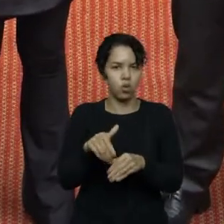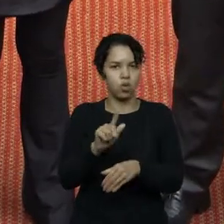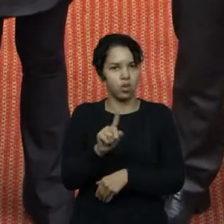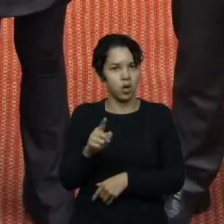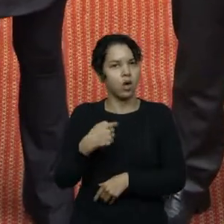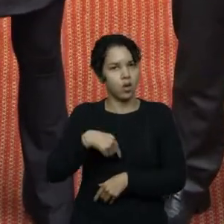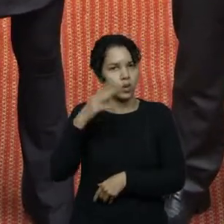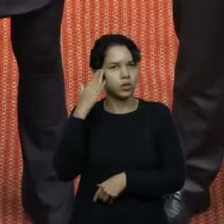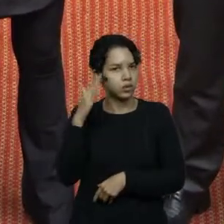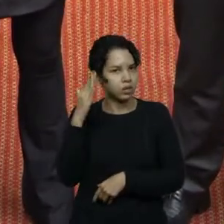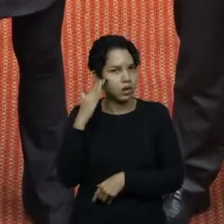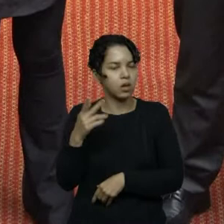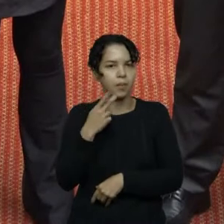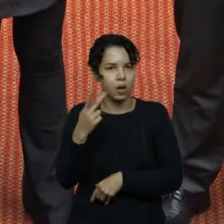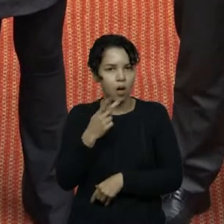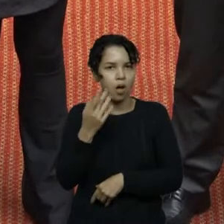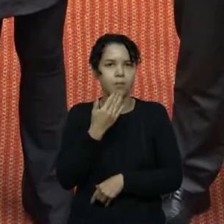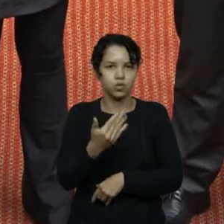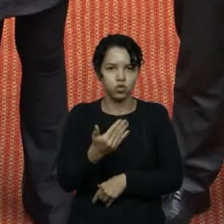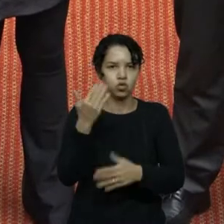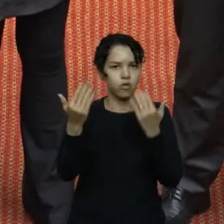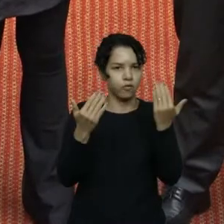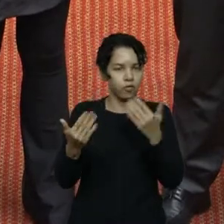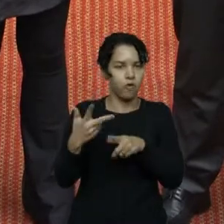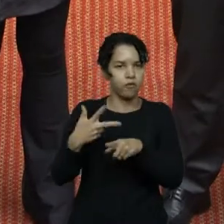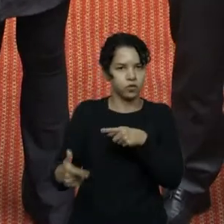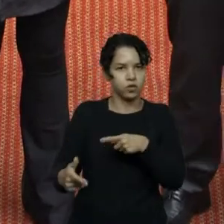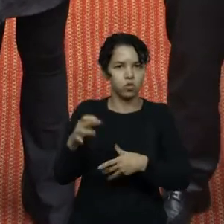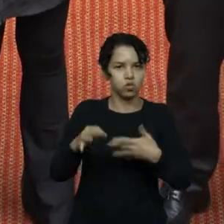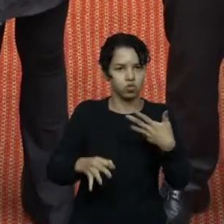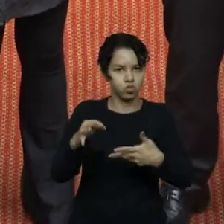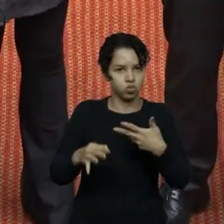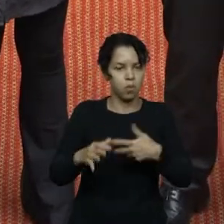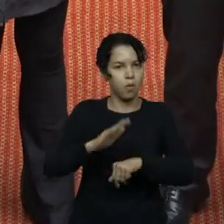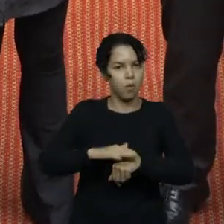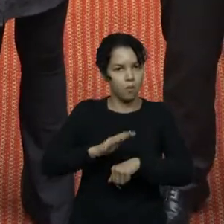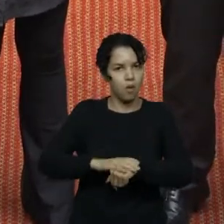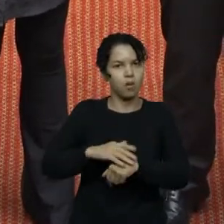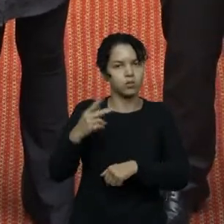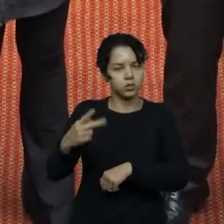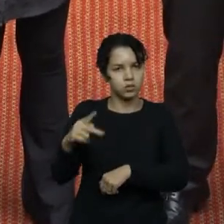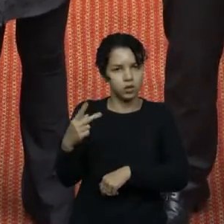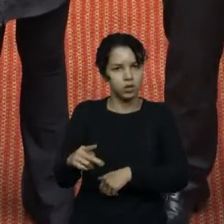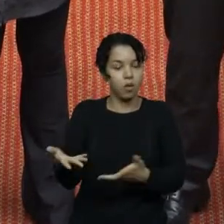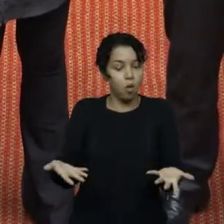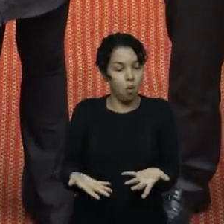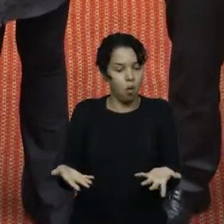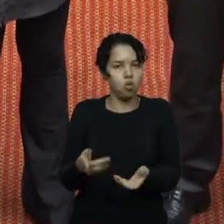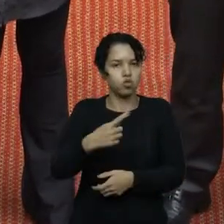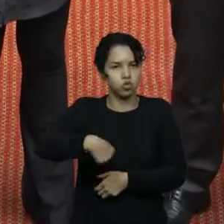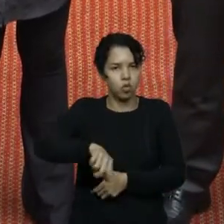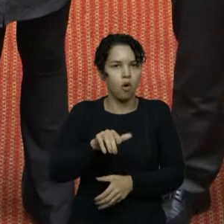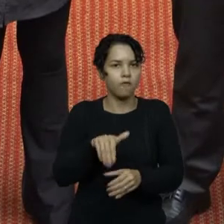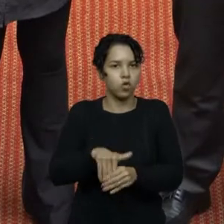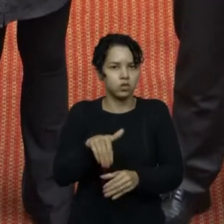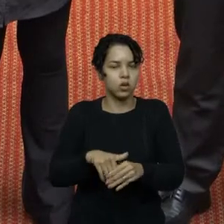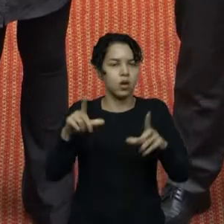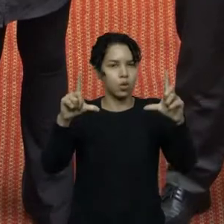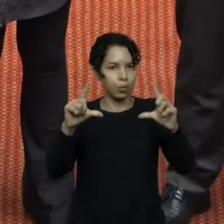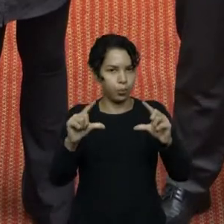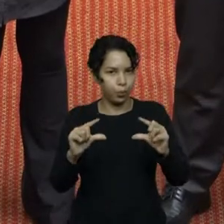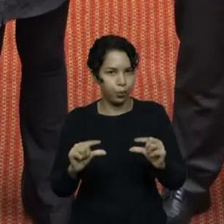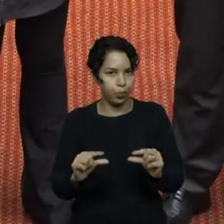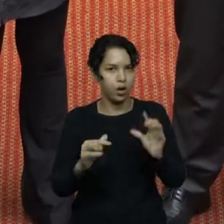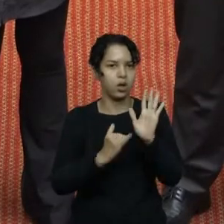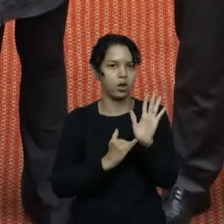prerrogativa parlamentar pedido de vistas foi ganho na justiça Mas é uma autonomia relativa do parlamentar umas duas estamos voltando a redução de